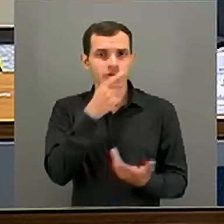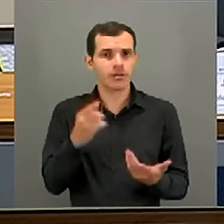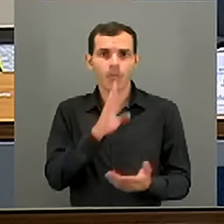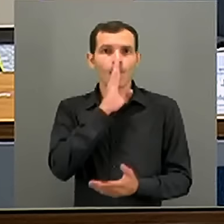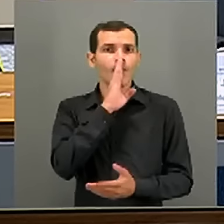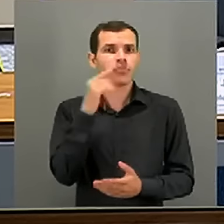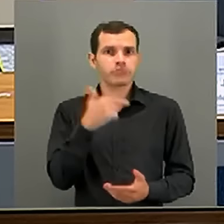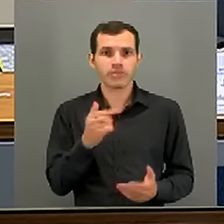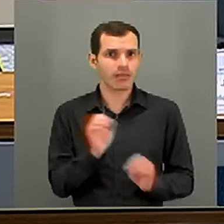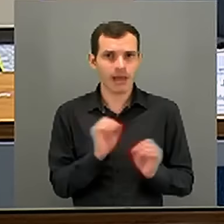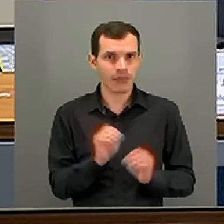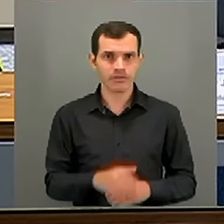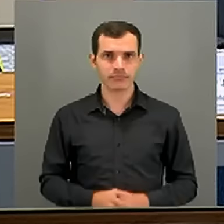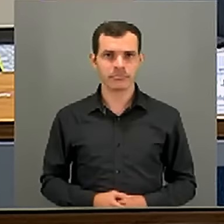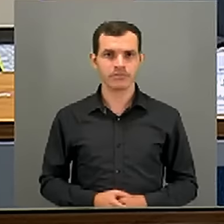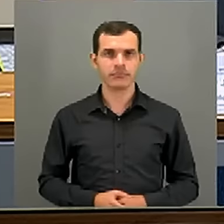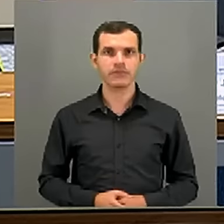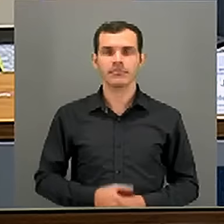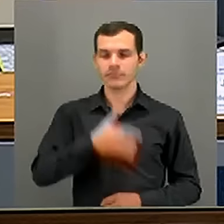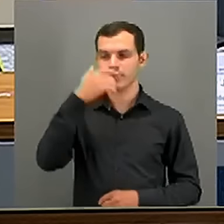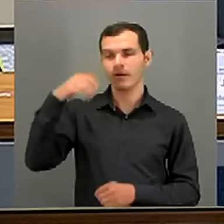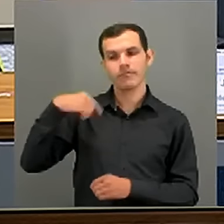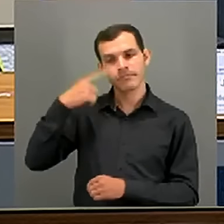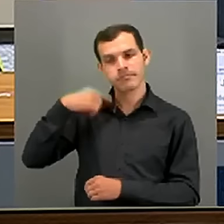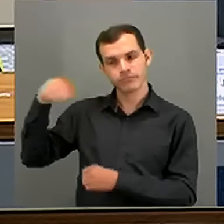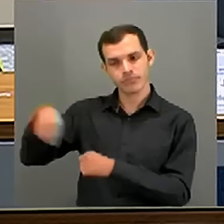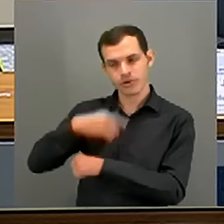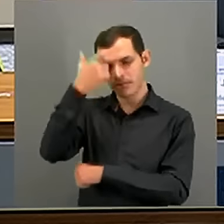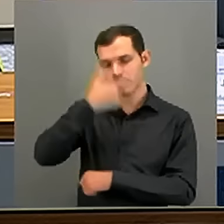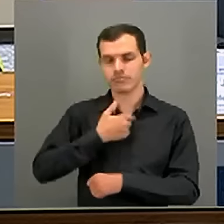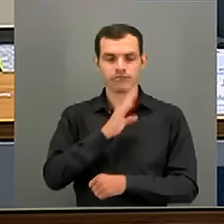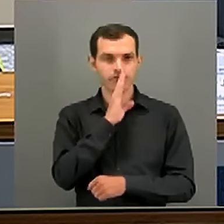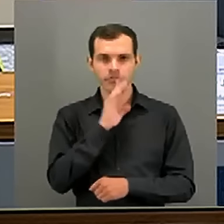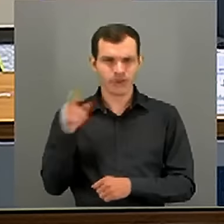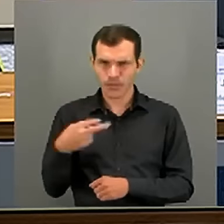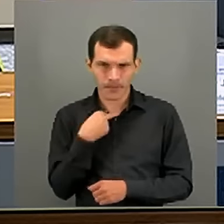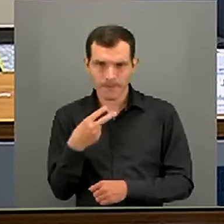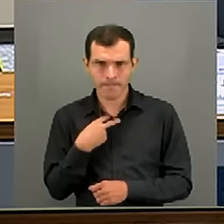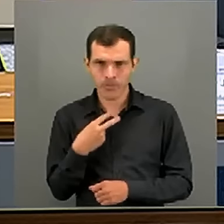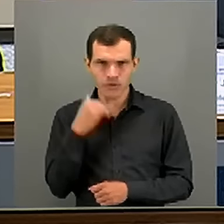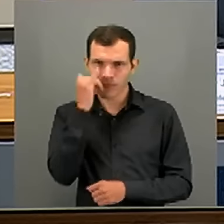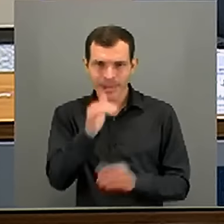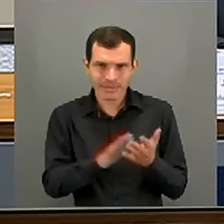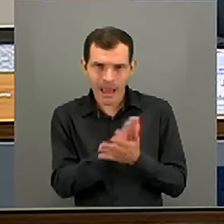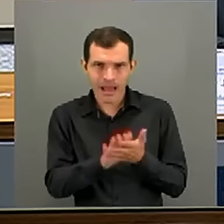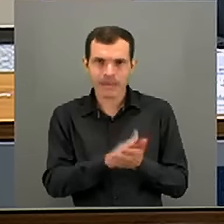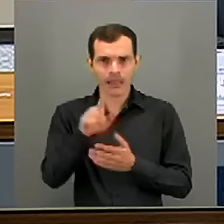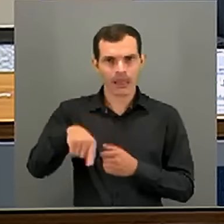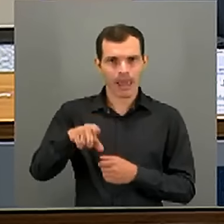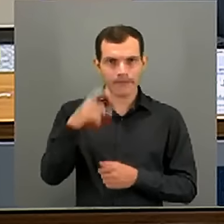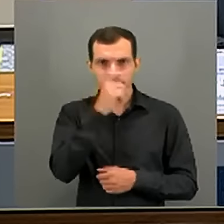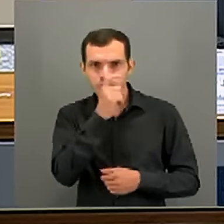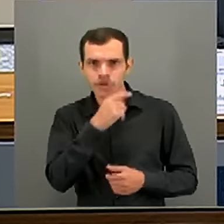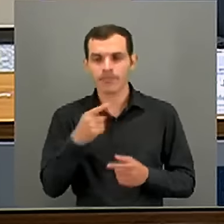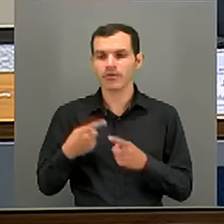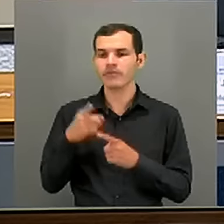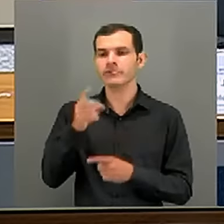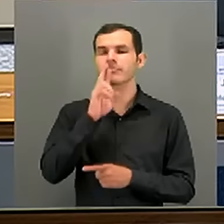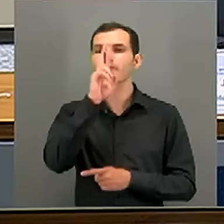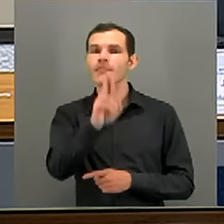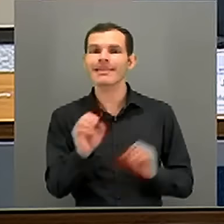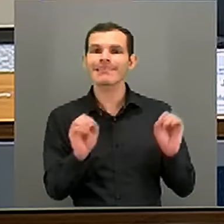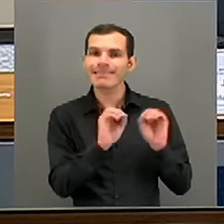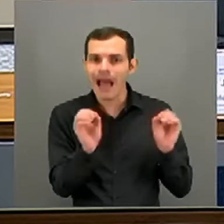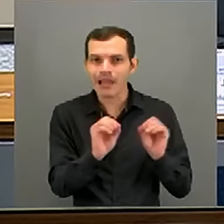Por orientação do meu advogado, permanecerei em silêncio. Então, mas o senhor não pode nem dizer tudo isso é mentira? Porque o senhor não falando nada, não respondendo